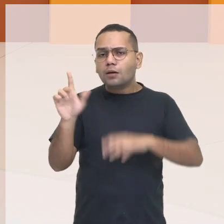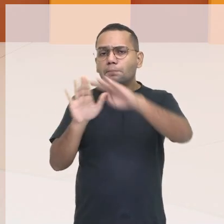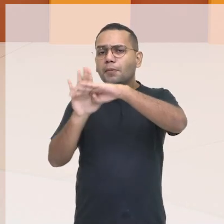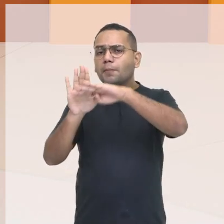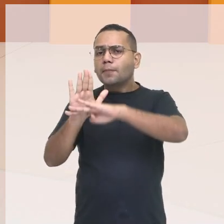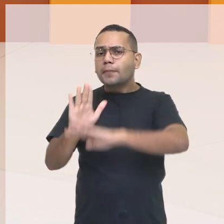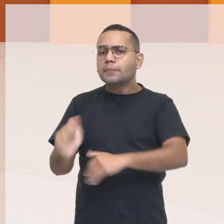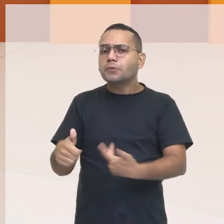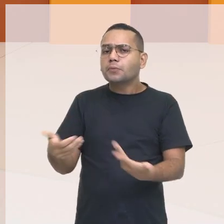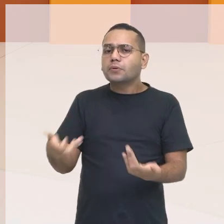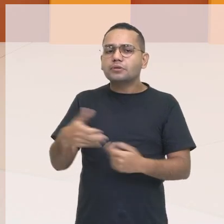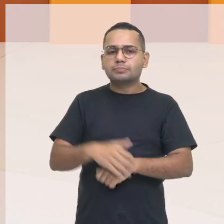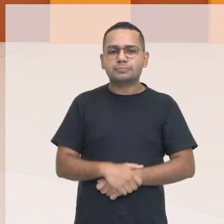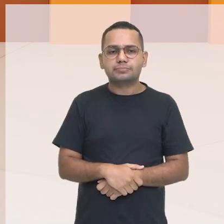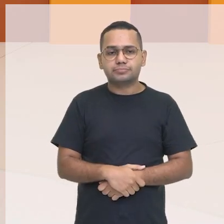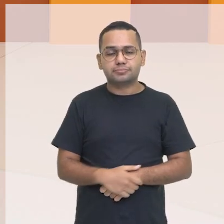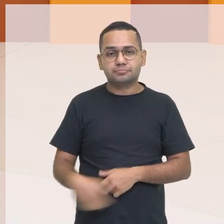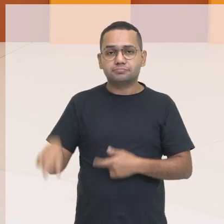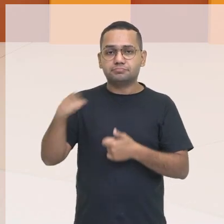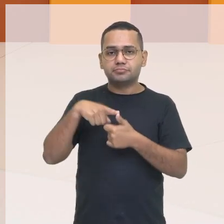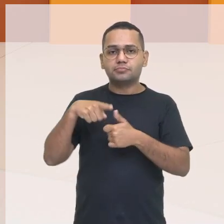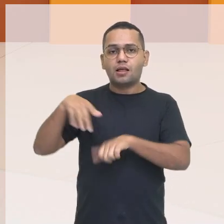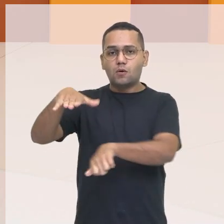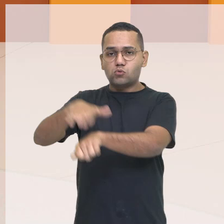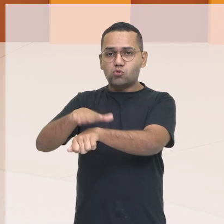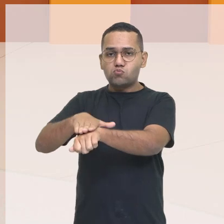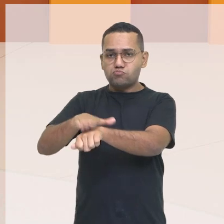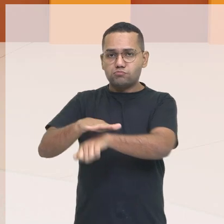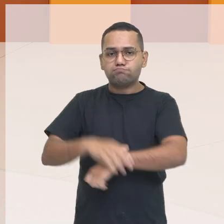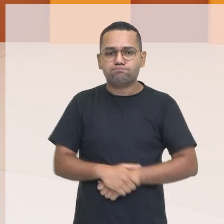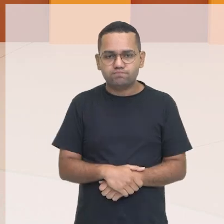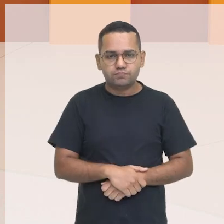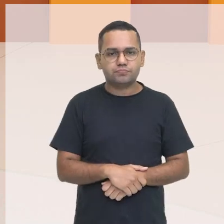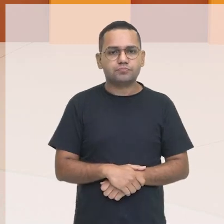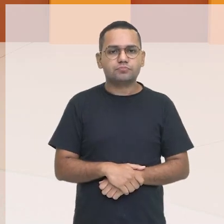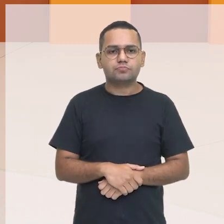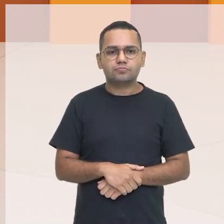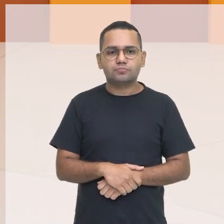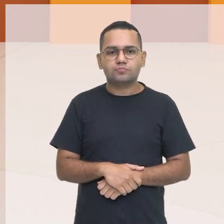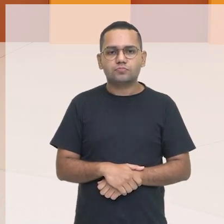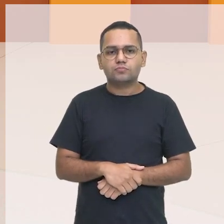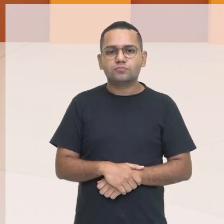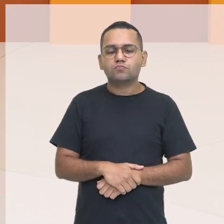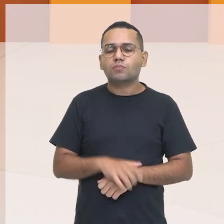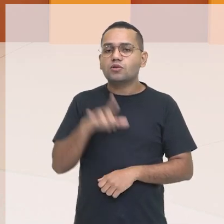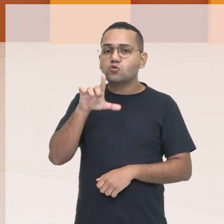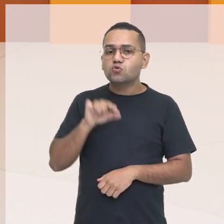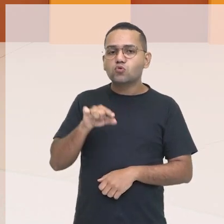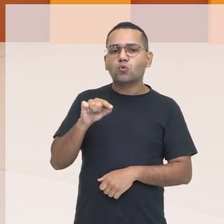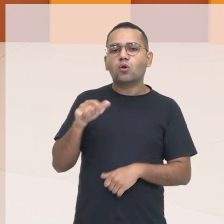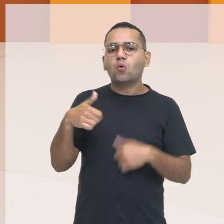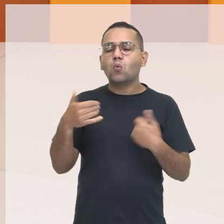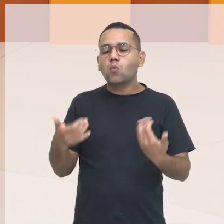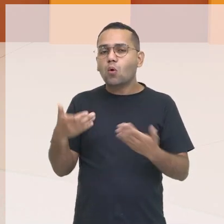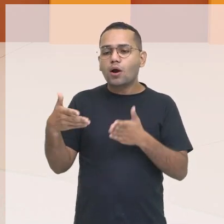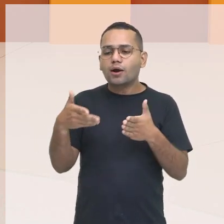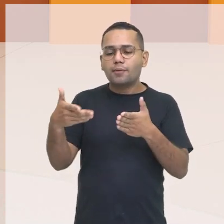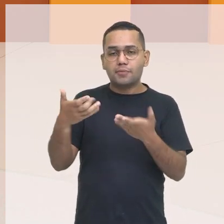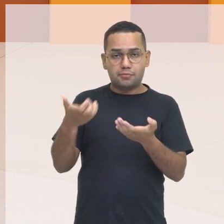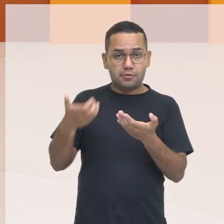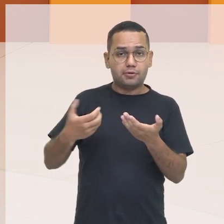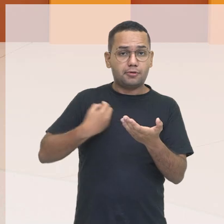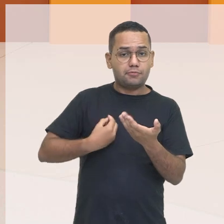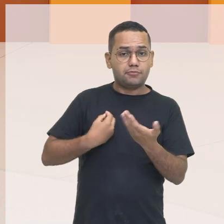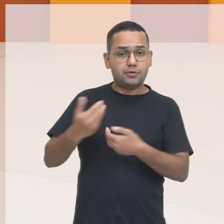temos a autonomia, o ser humano tem que ter autonomia para decidir sobre sua vida,